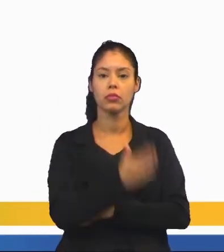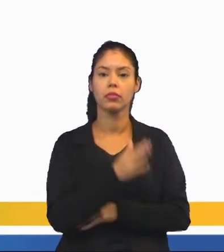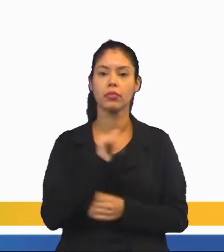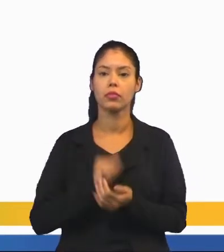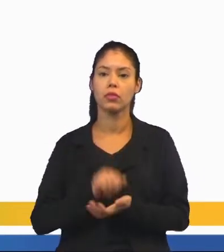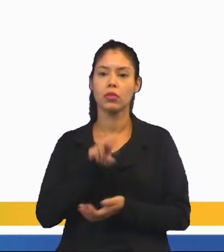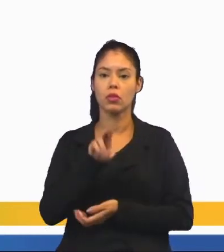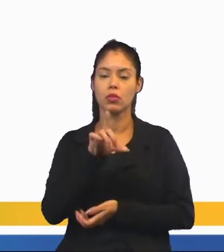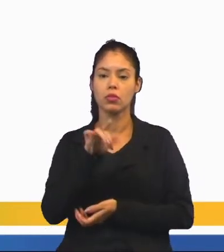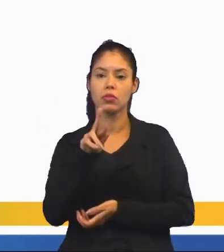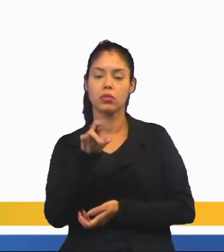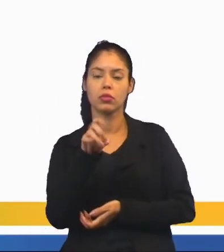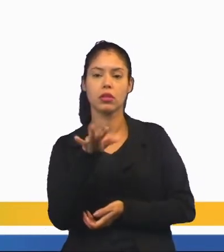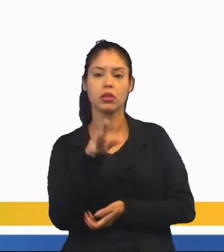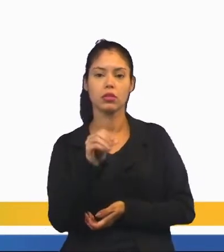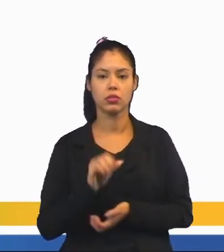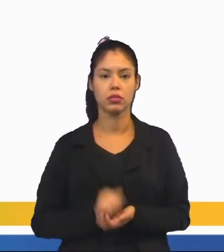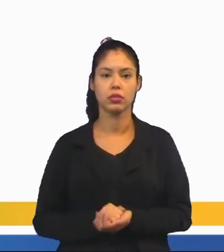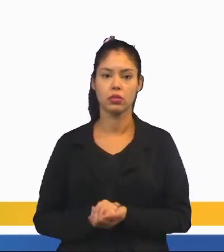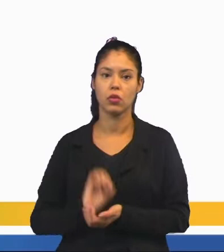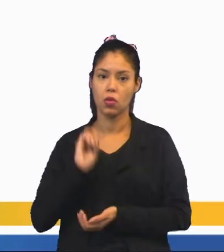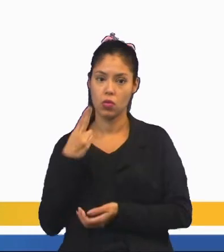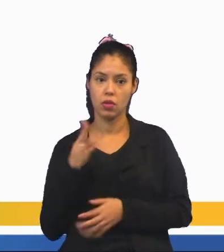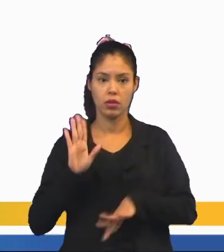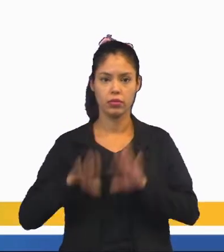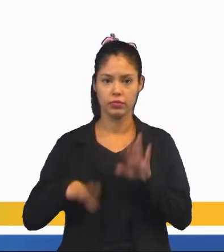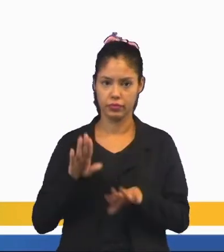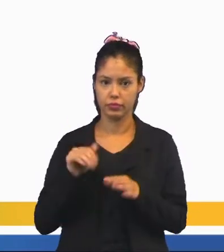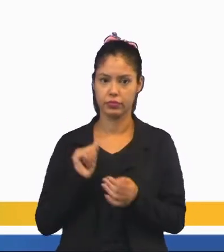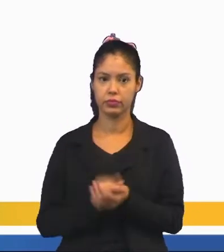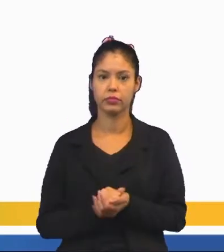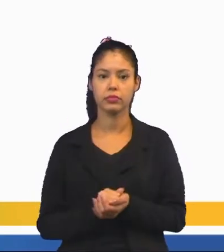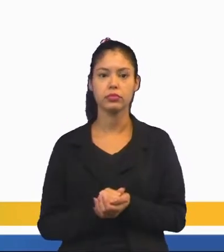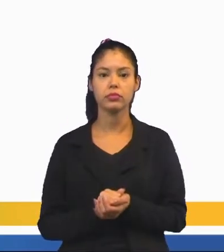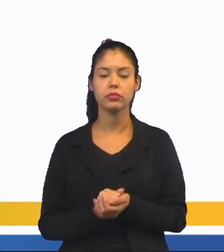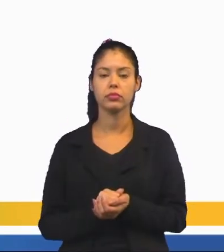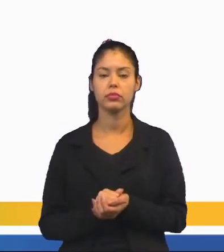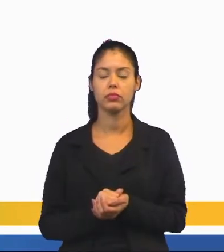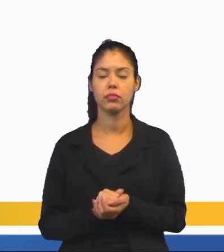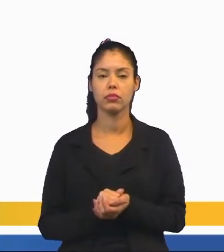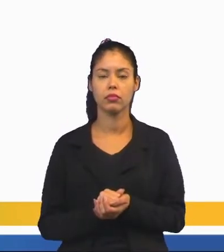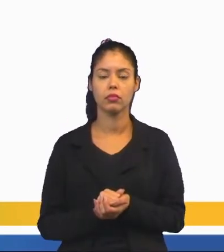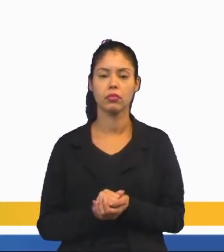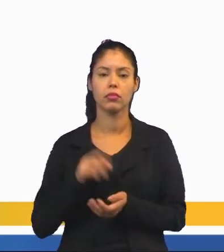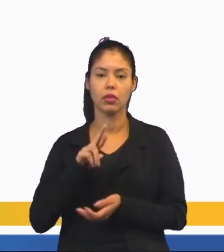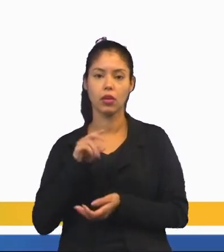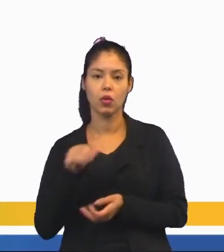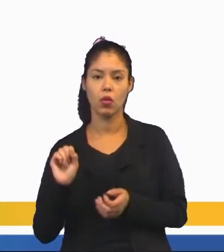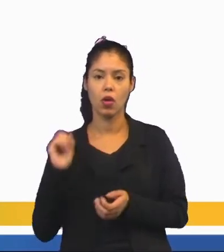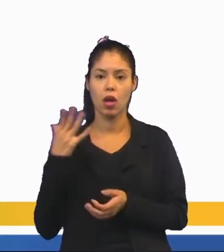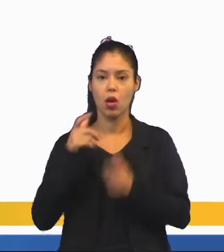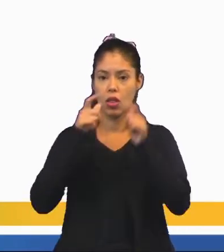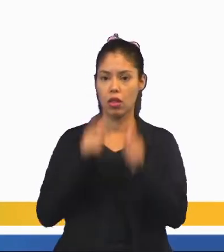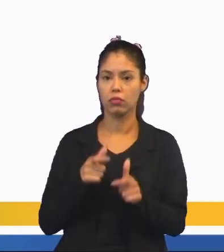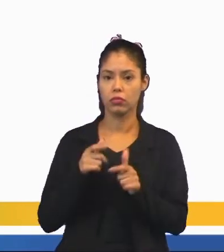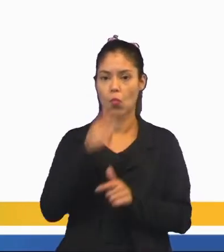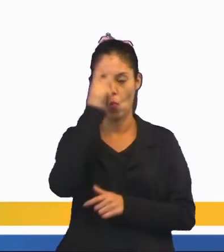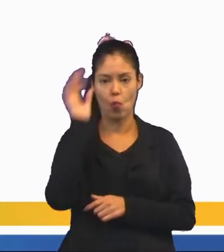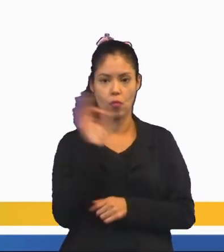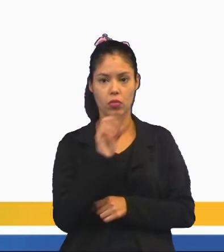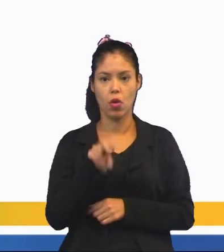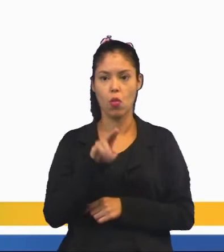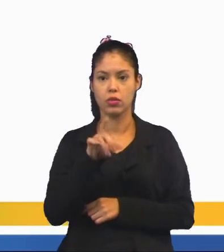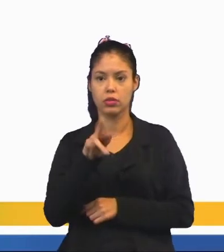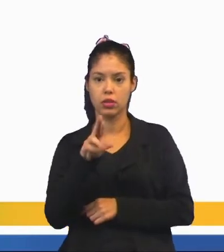contato direto com ulcerações ou, por vezes, com uma área afetada